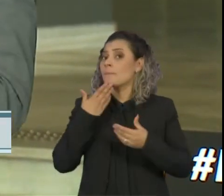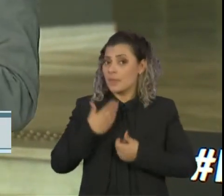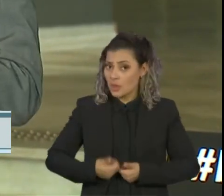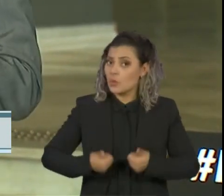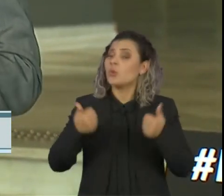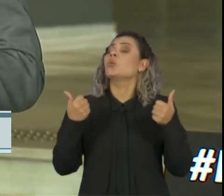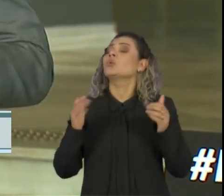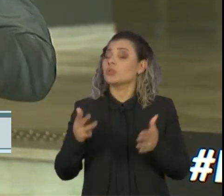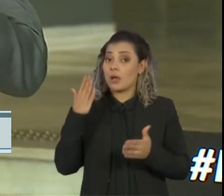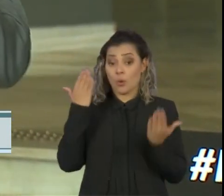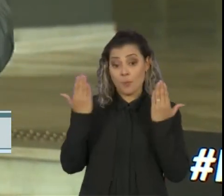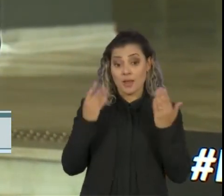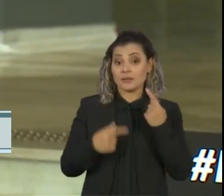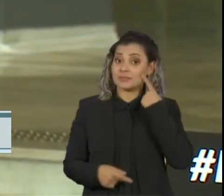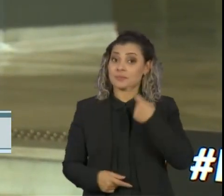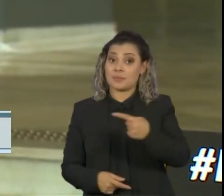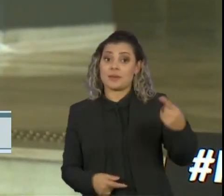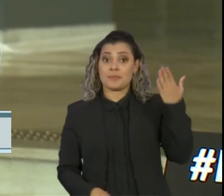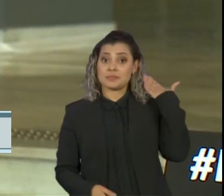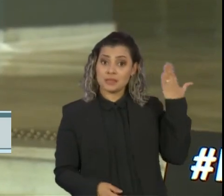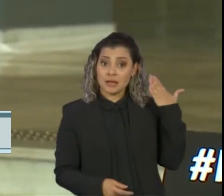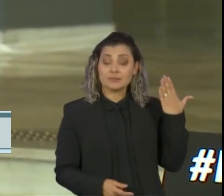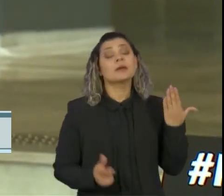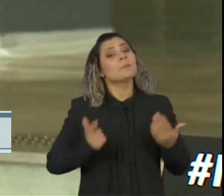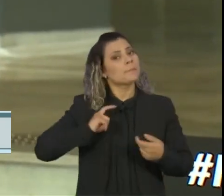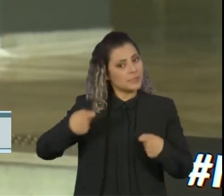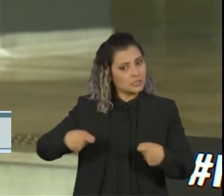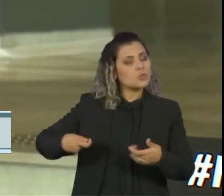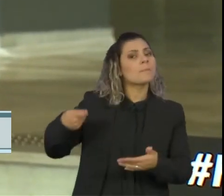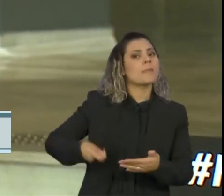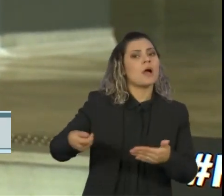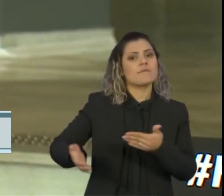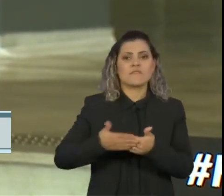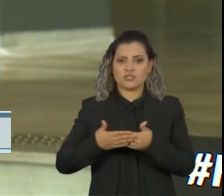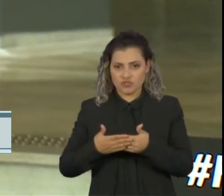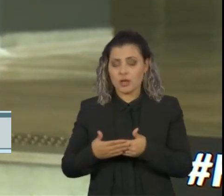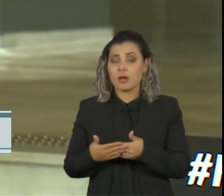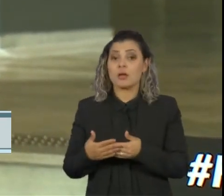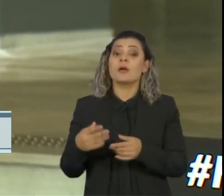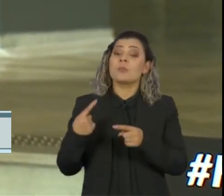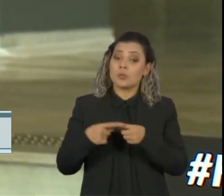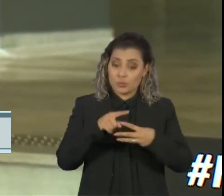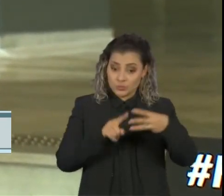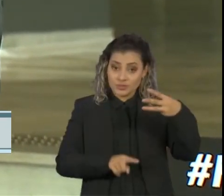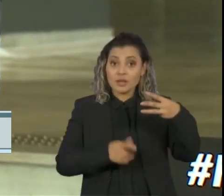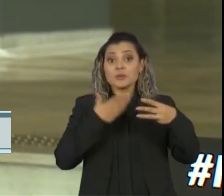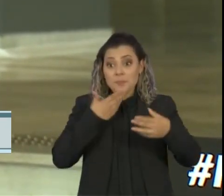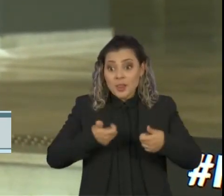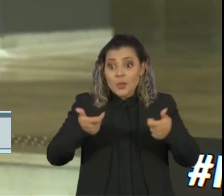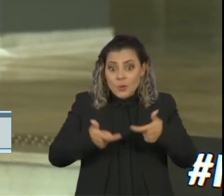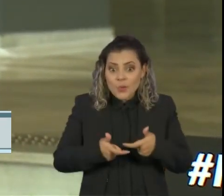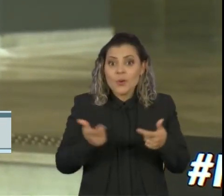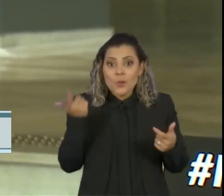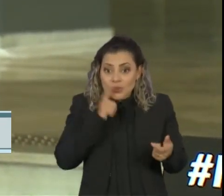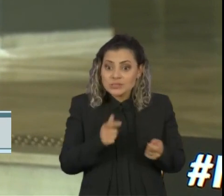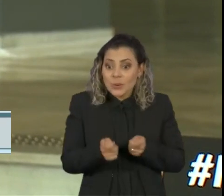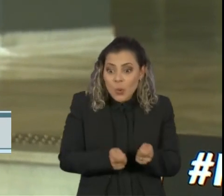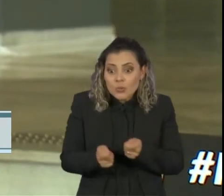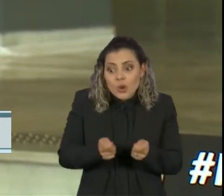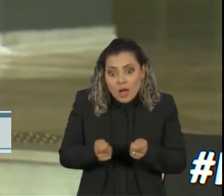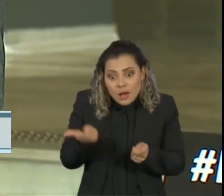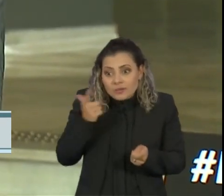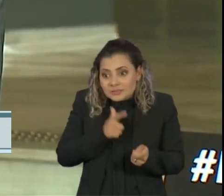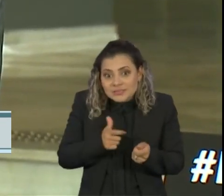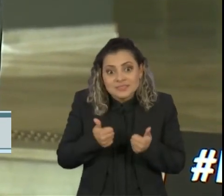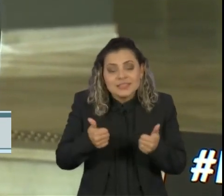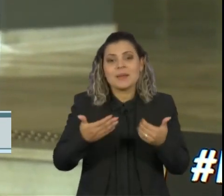referente à semana passada, né? Nós tivemos que fazer o endurecimento, eles já apresentam uma tendência de melhora que vai se consolidar ou